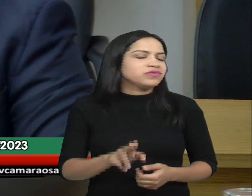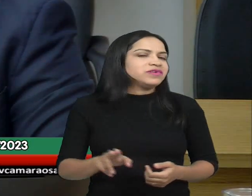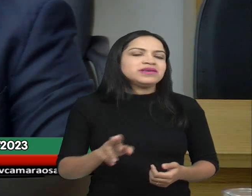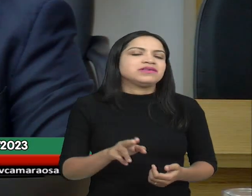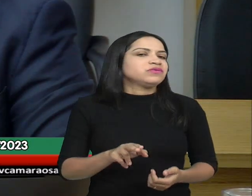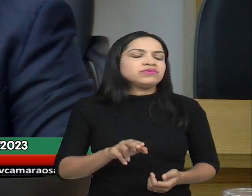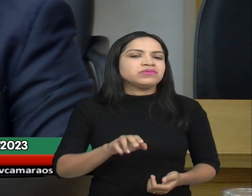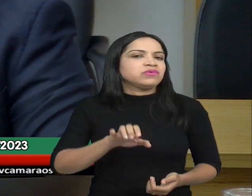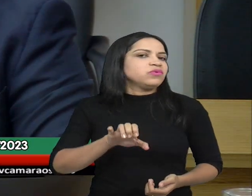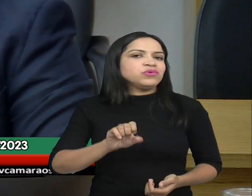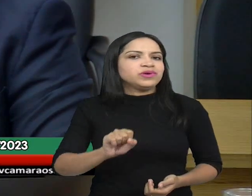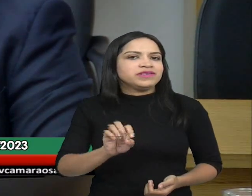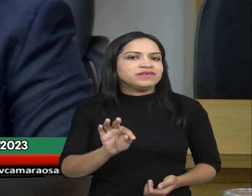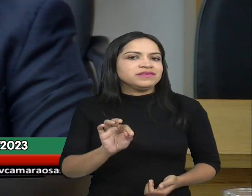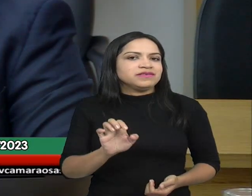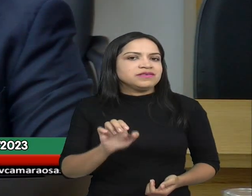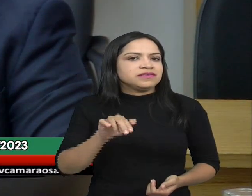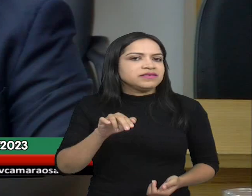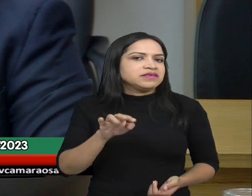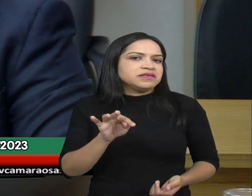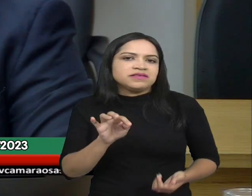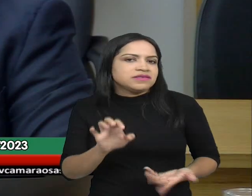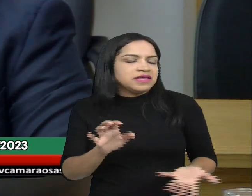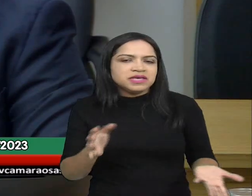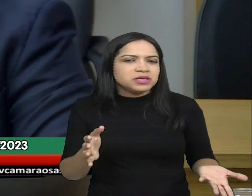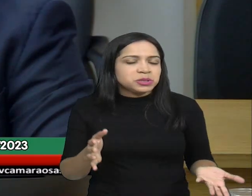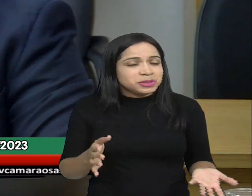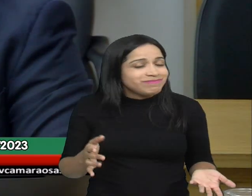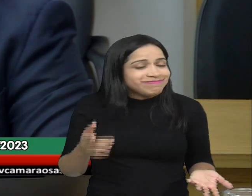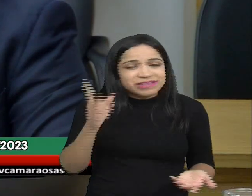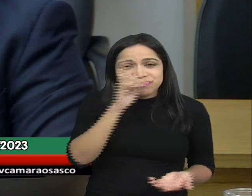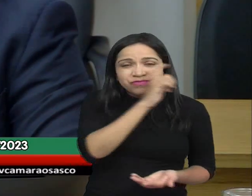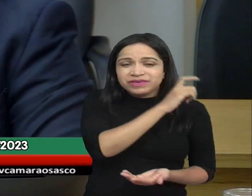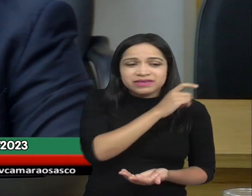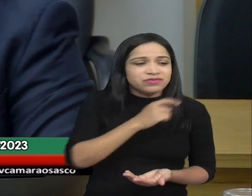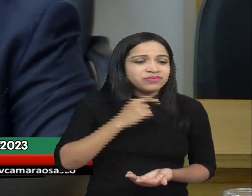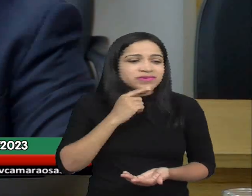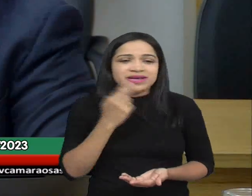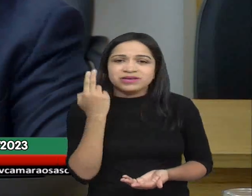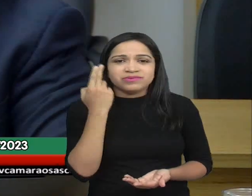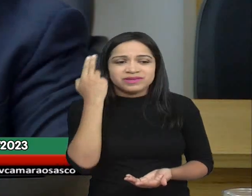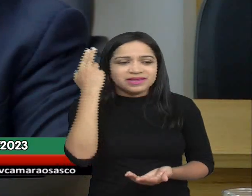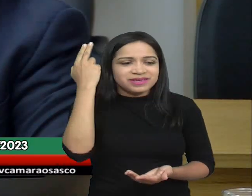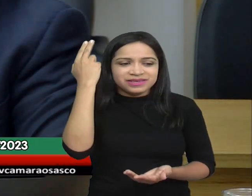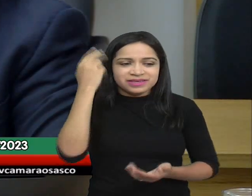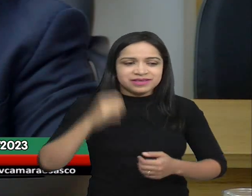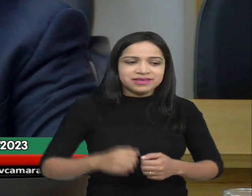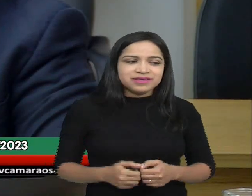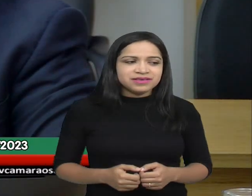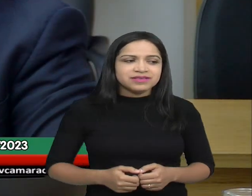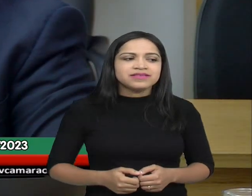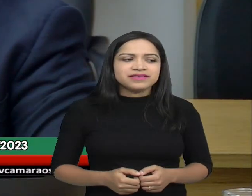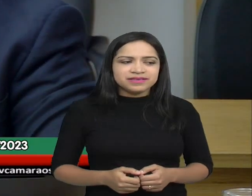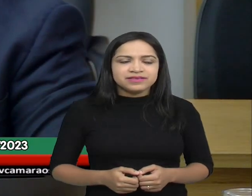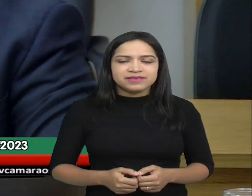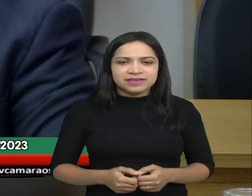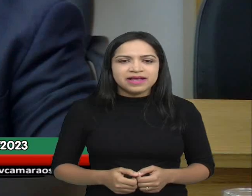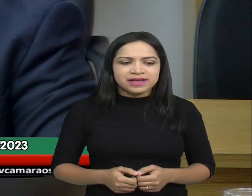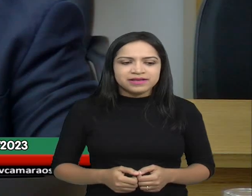E quando a gente chegou, a gente observou que esse era o problema também daqueles pacientes que ficavam aguardando